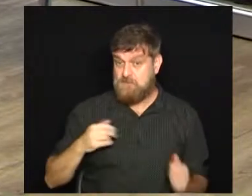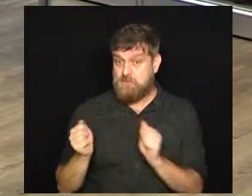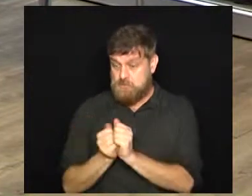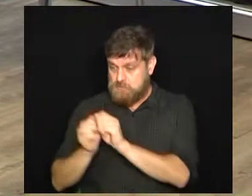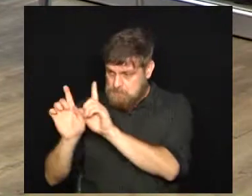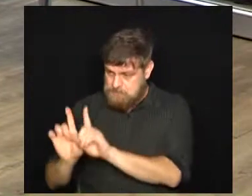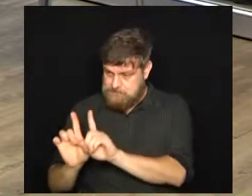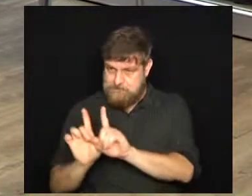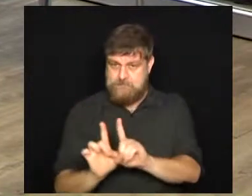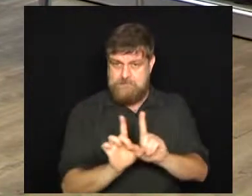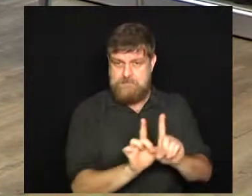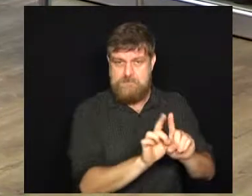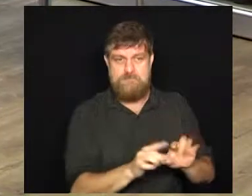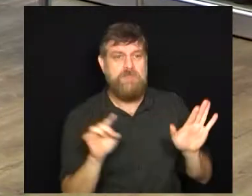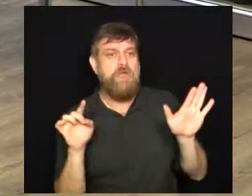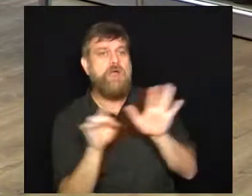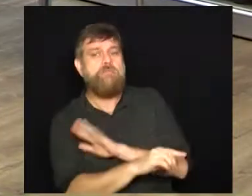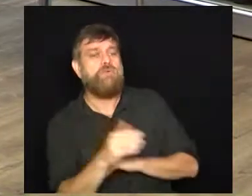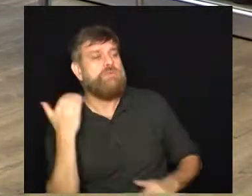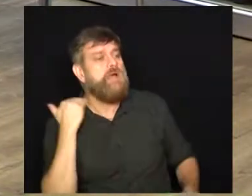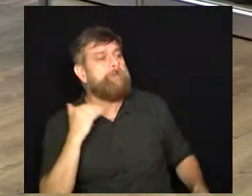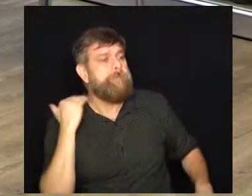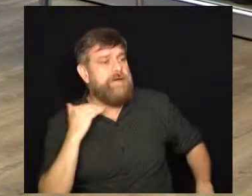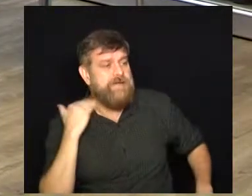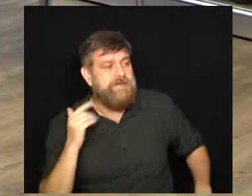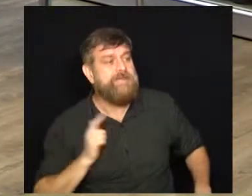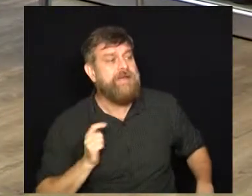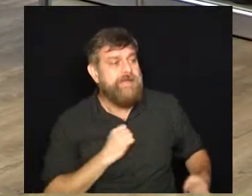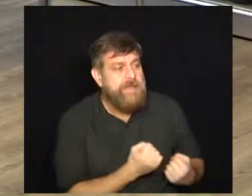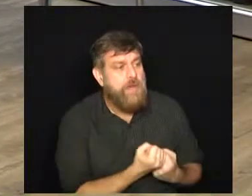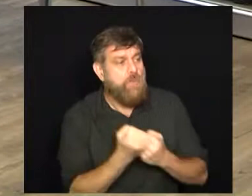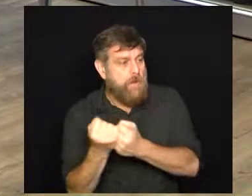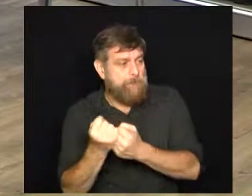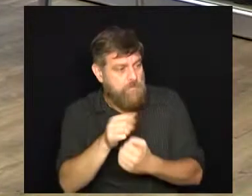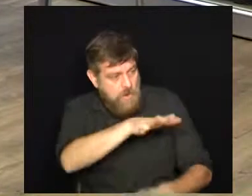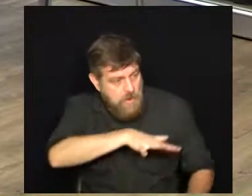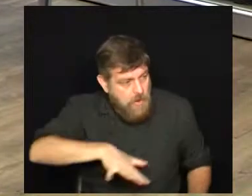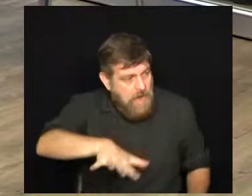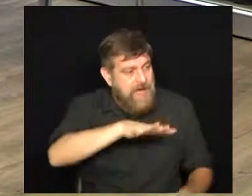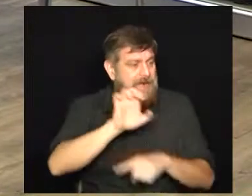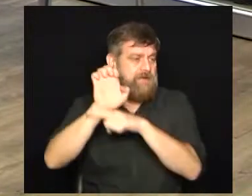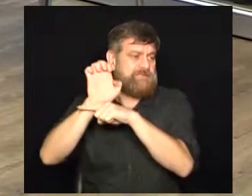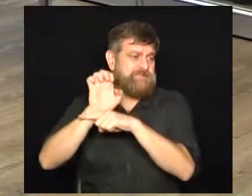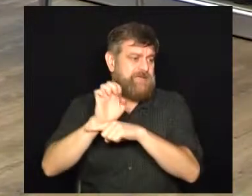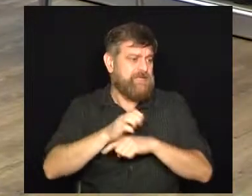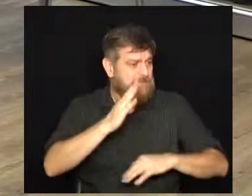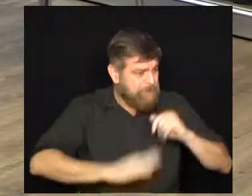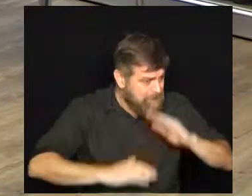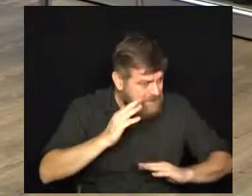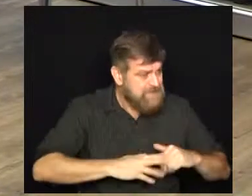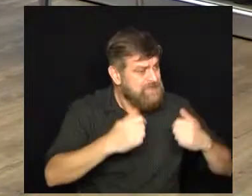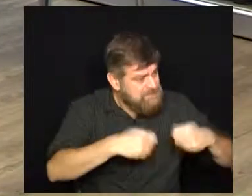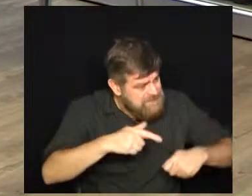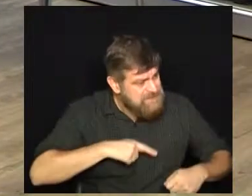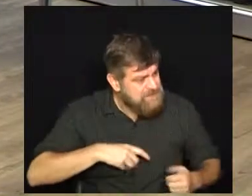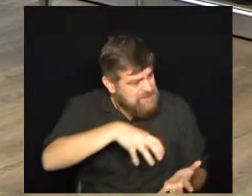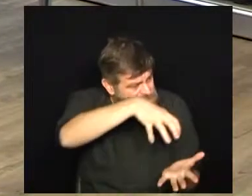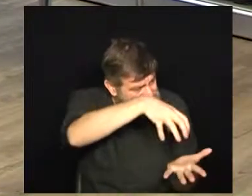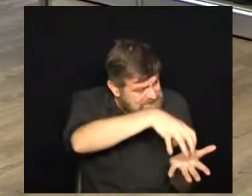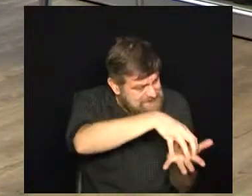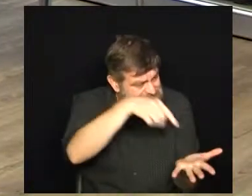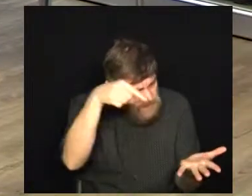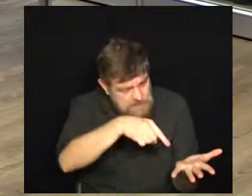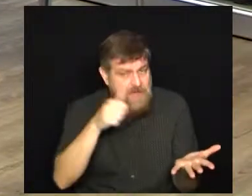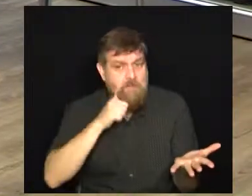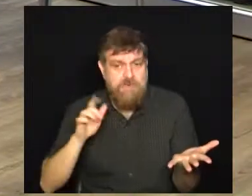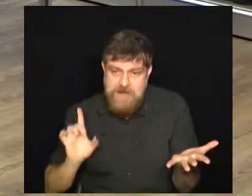mulher. Vereadora, é aí que entra essa rede de apoio que o Estado precisa fornecer a essas mulheres? Com certeza. A